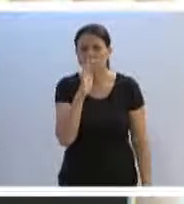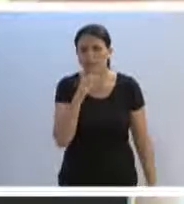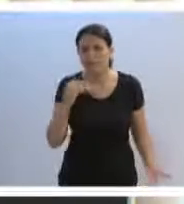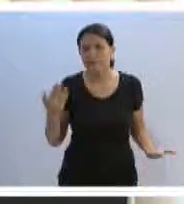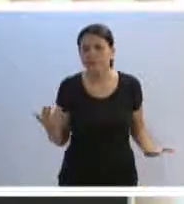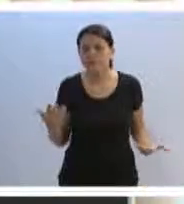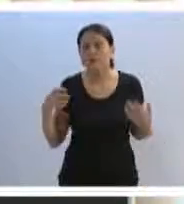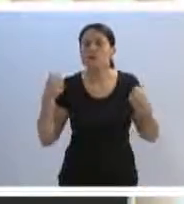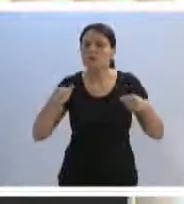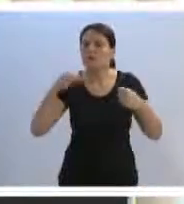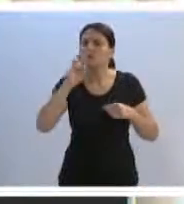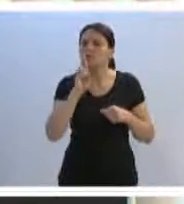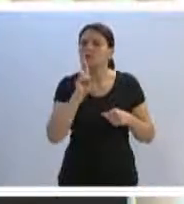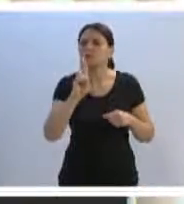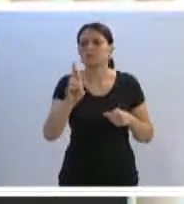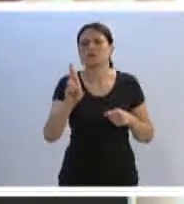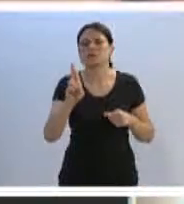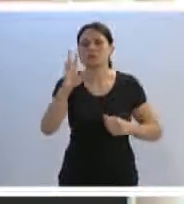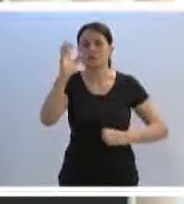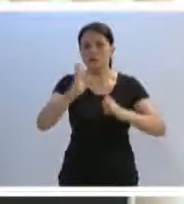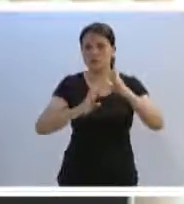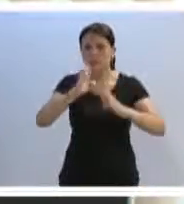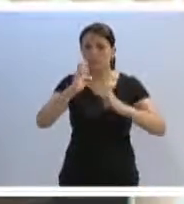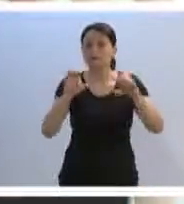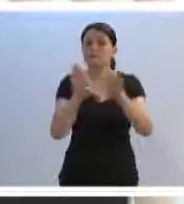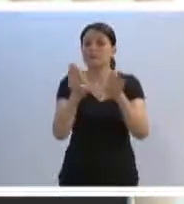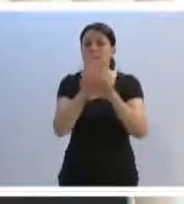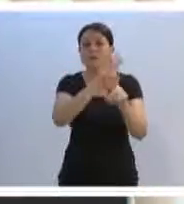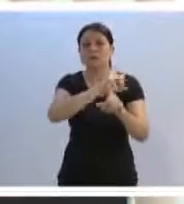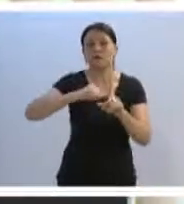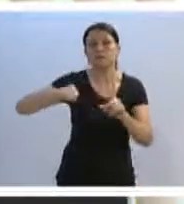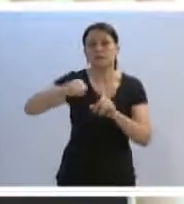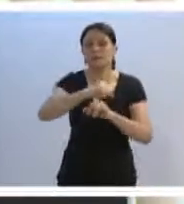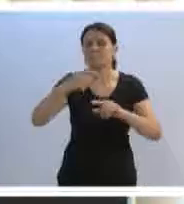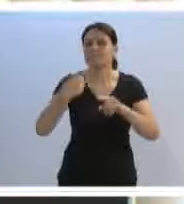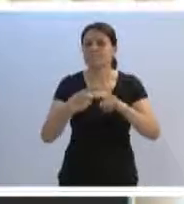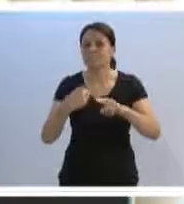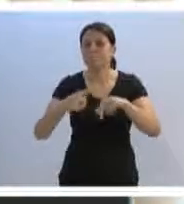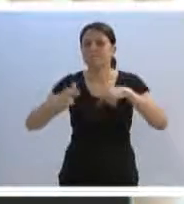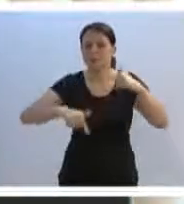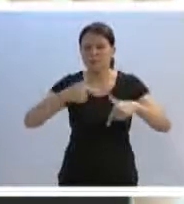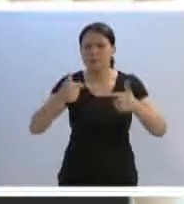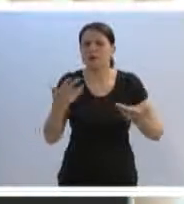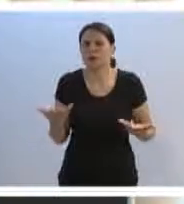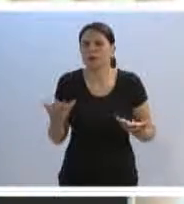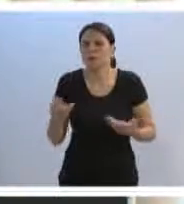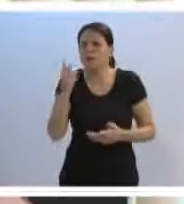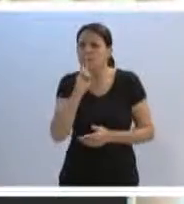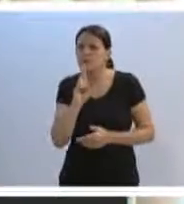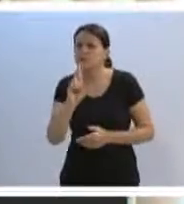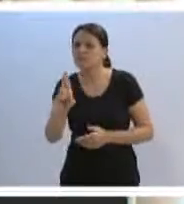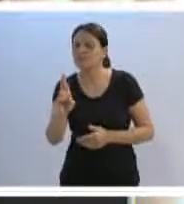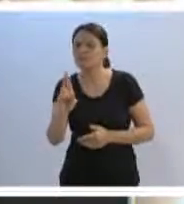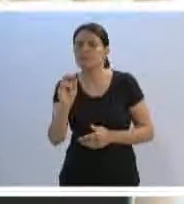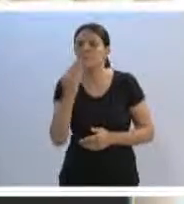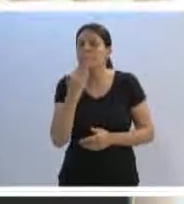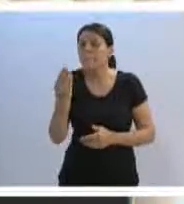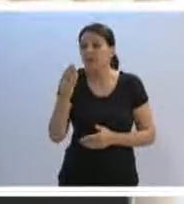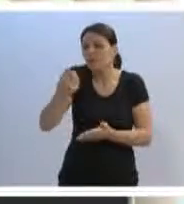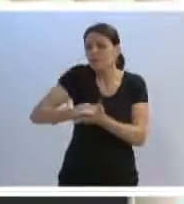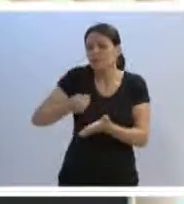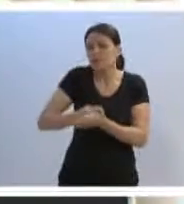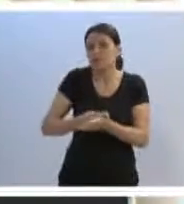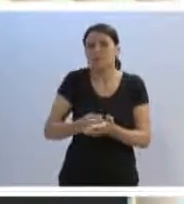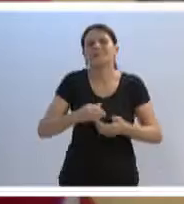novamente, dar uma resposta para esses empresários e para a sociedade. Porque, afinal de contas, o nosso trabalho é esse, dar o retorno para aqueles que nos pedem e nos cobram.